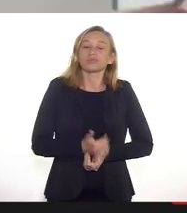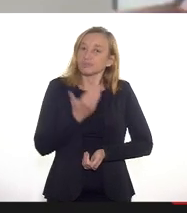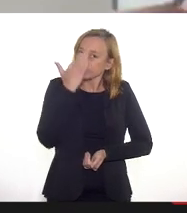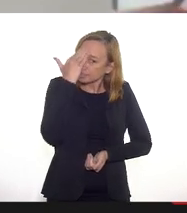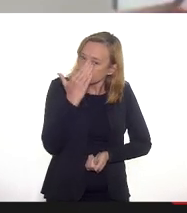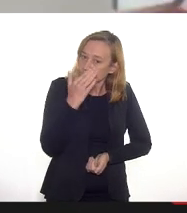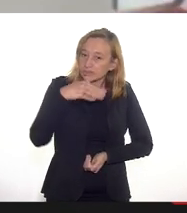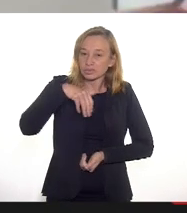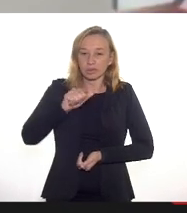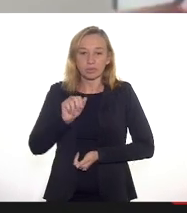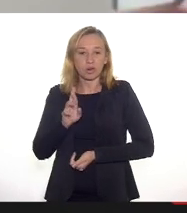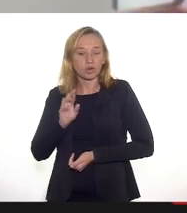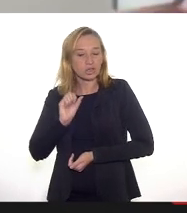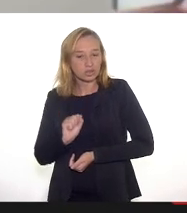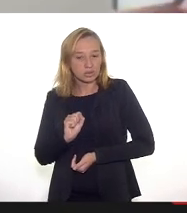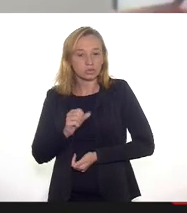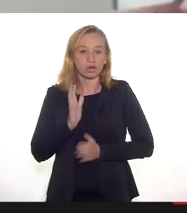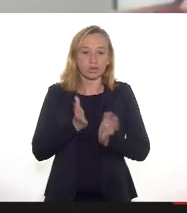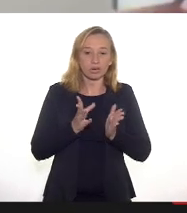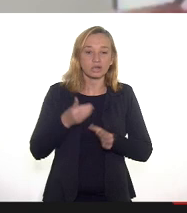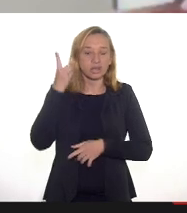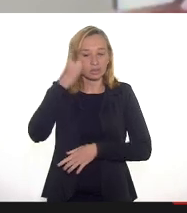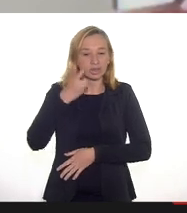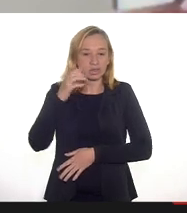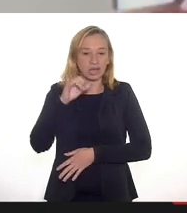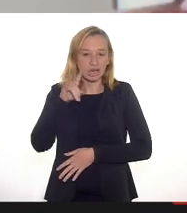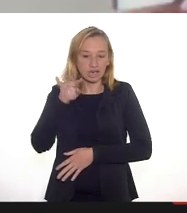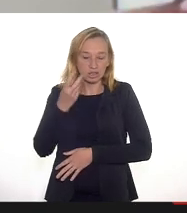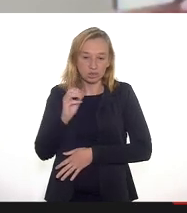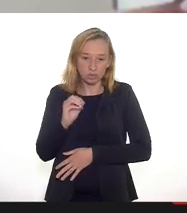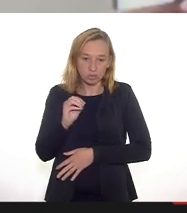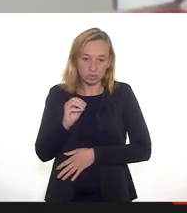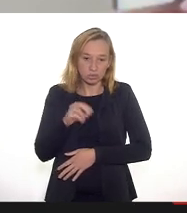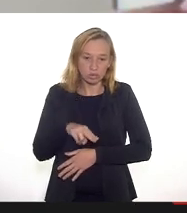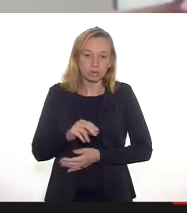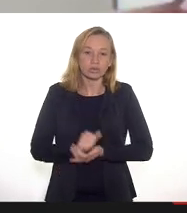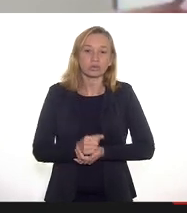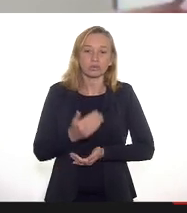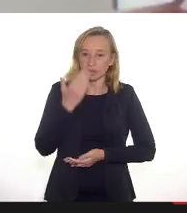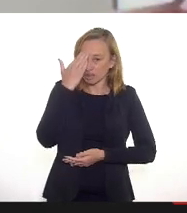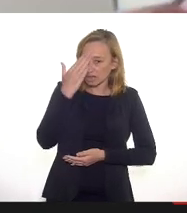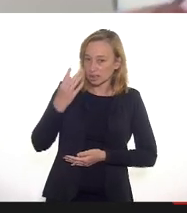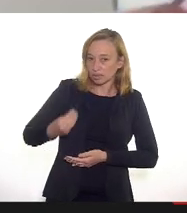Obrigado, Maurício. Passo a palavra agora para o deputado Wellington José. Obrigado pela presença, deputado.